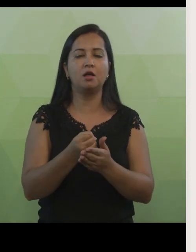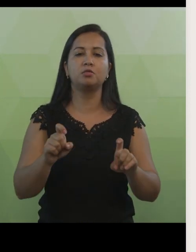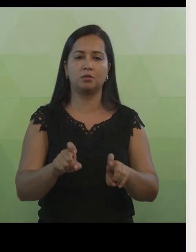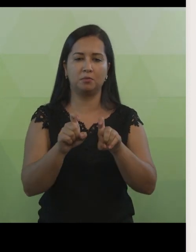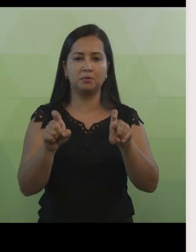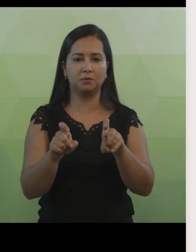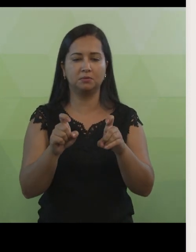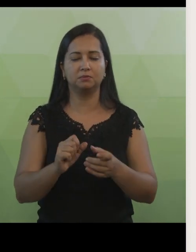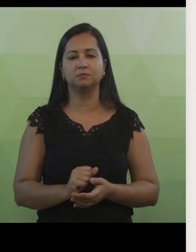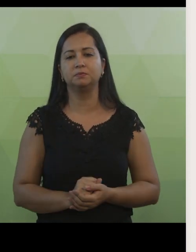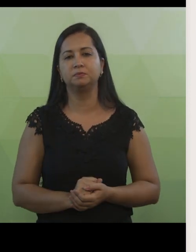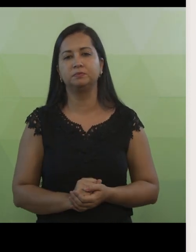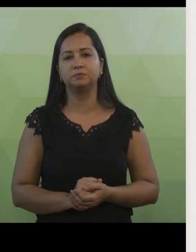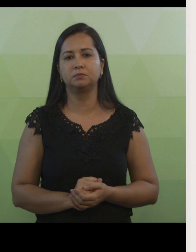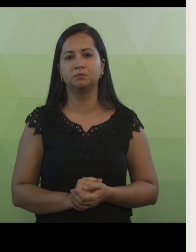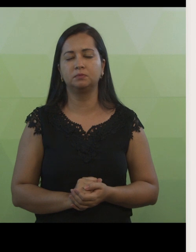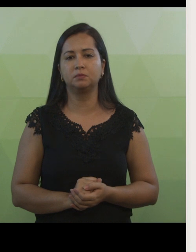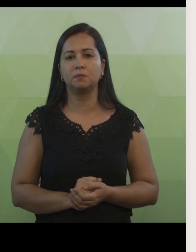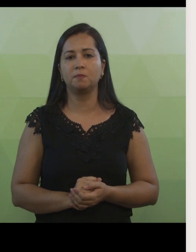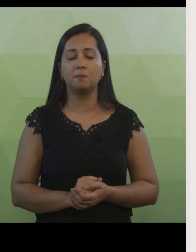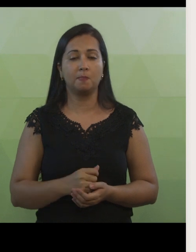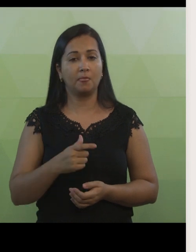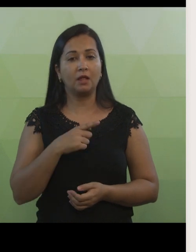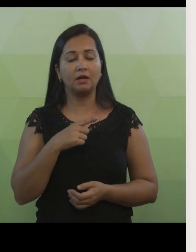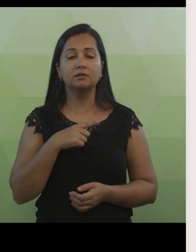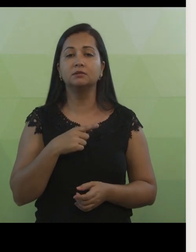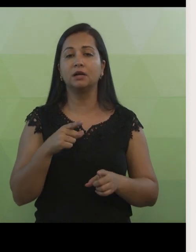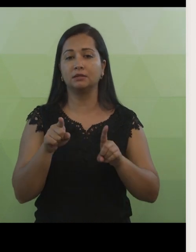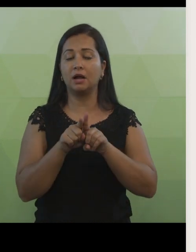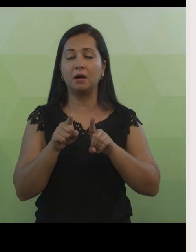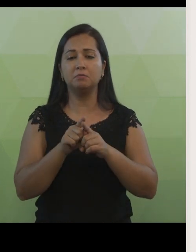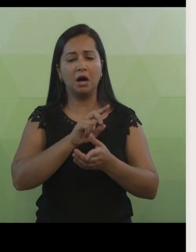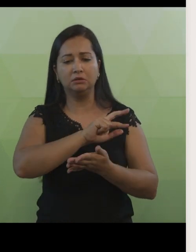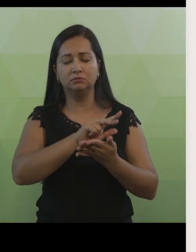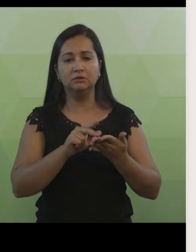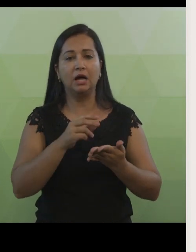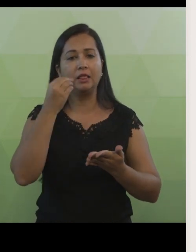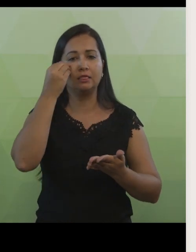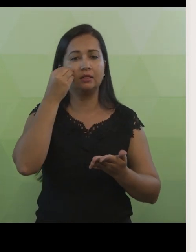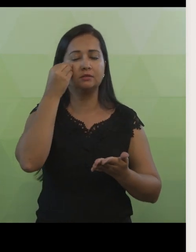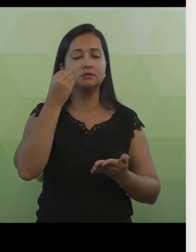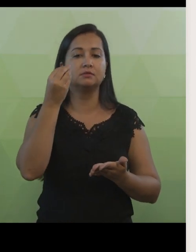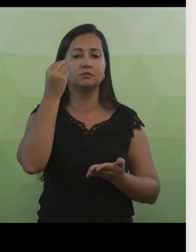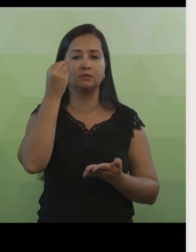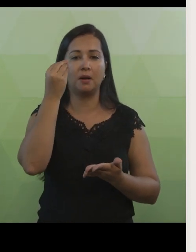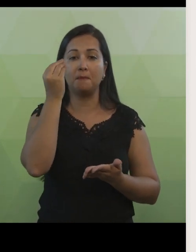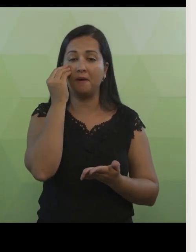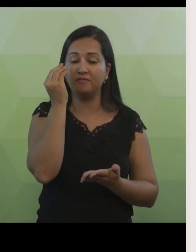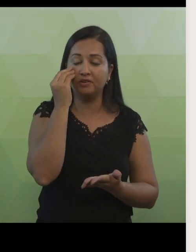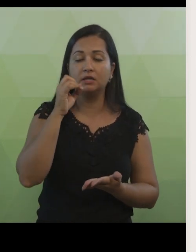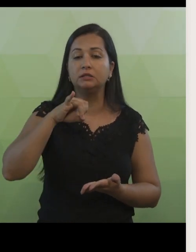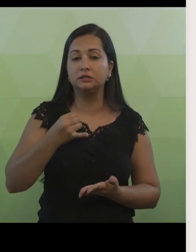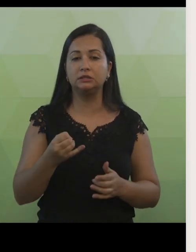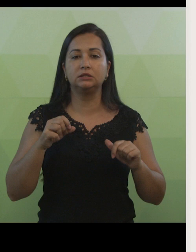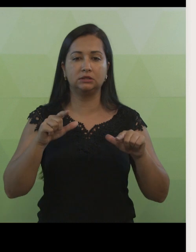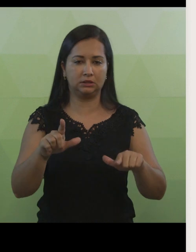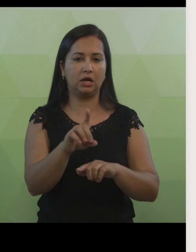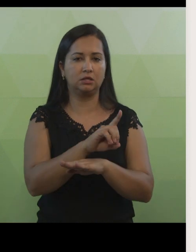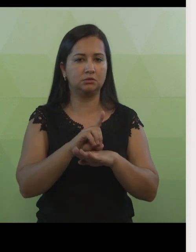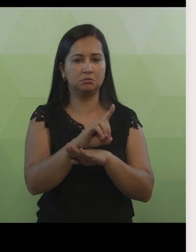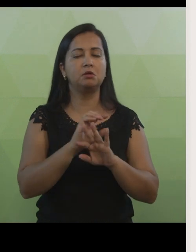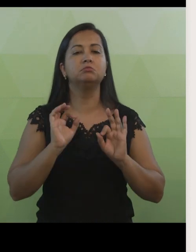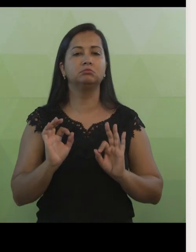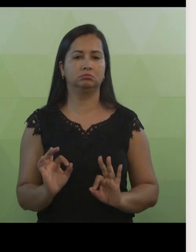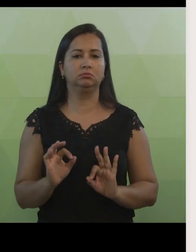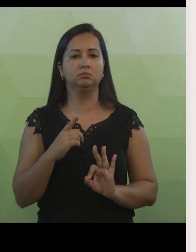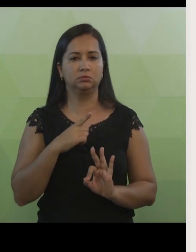autoridade certificadora. Outros itens como validade de certificado, chave pública são verificados para testar a validade de um certificado.